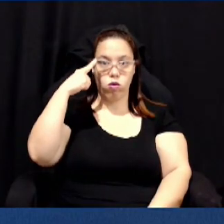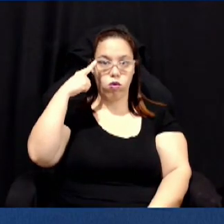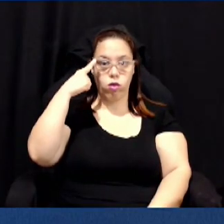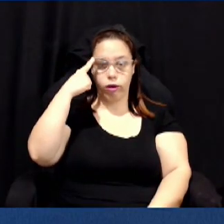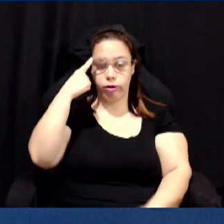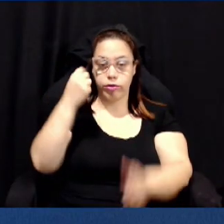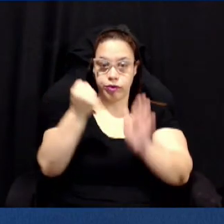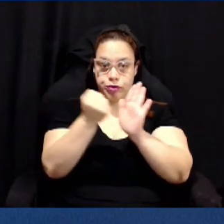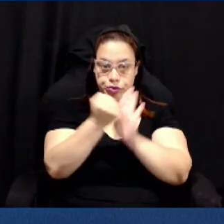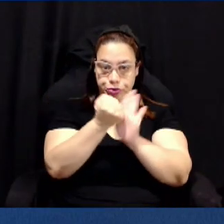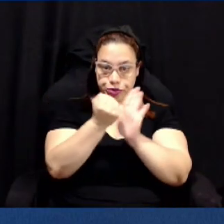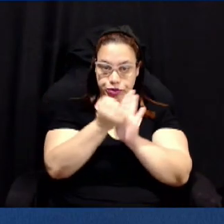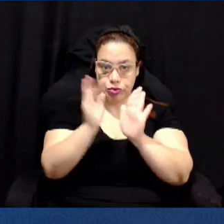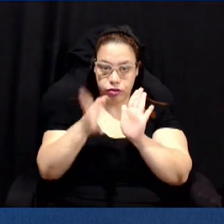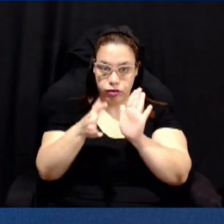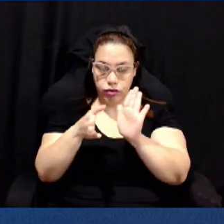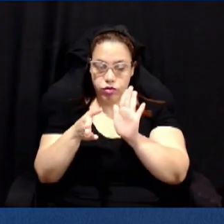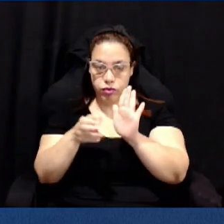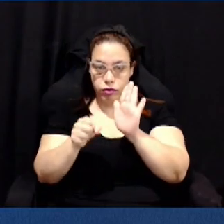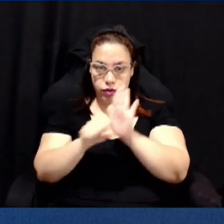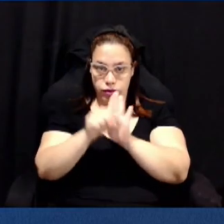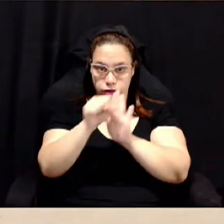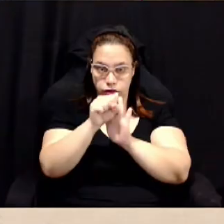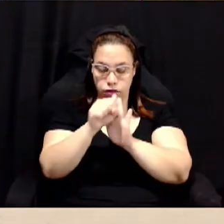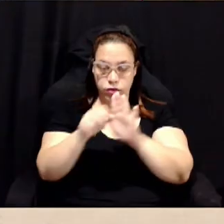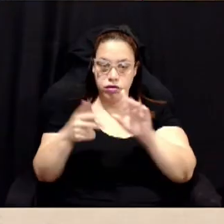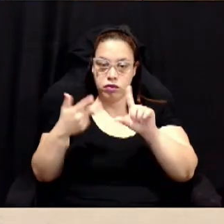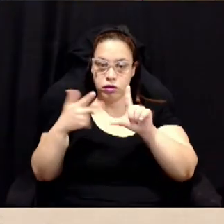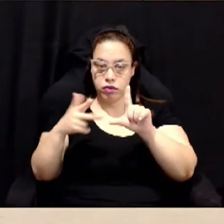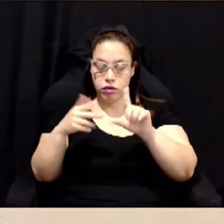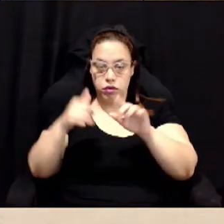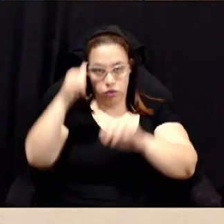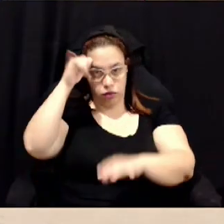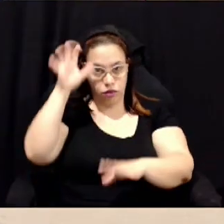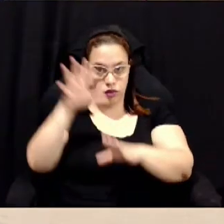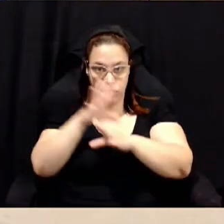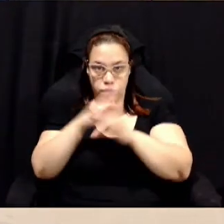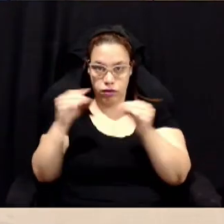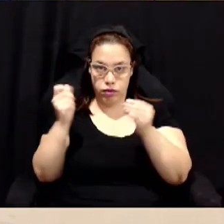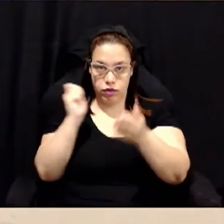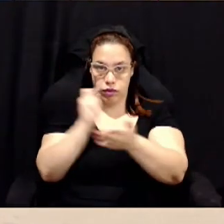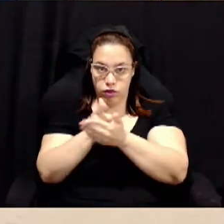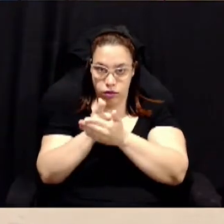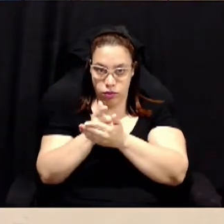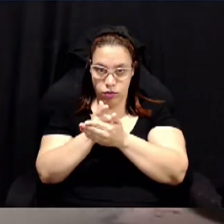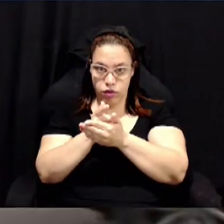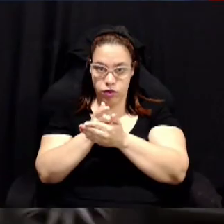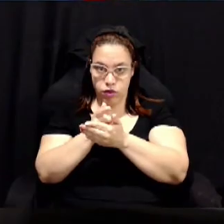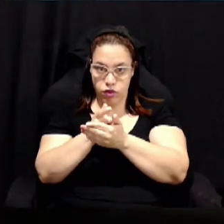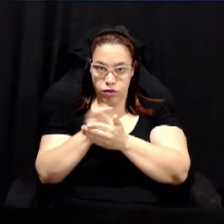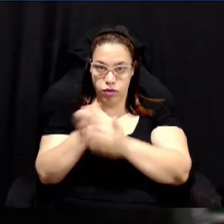que já foi protocolado no Legislativo, prevê a isenção do pagamento para a emissão